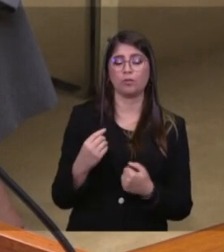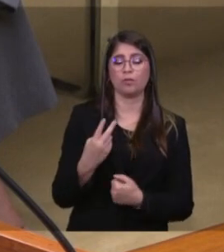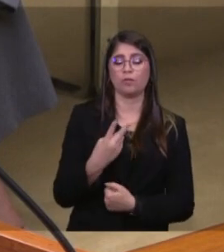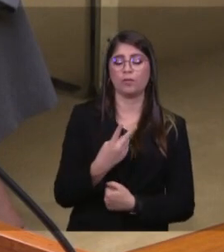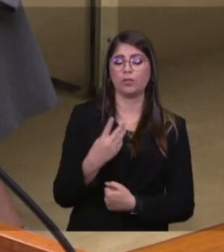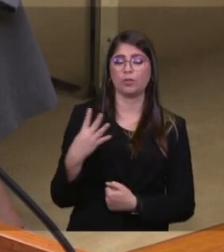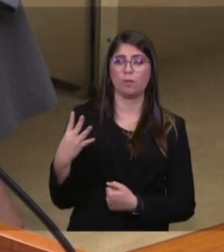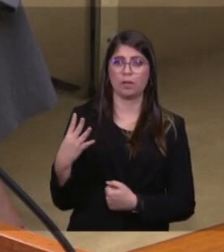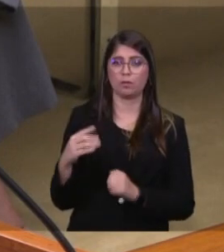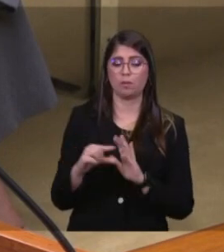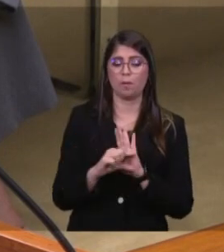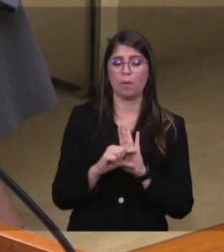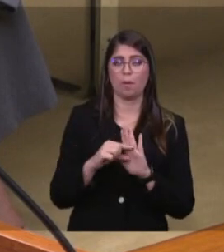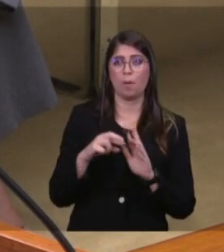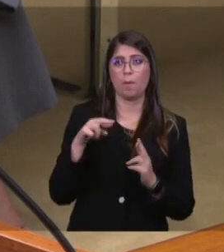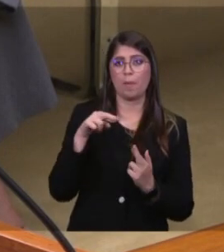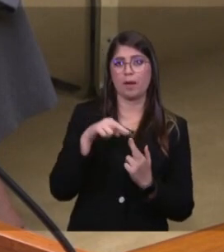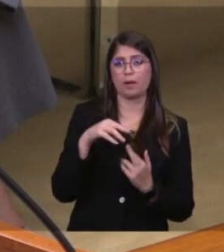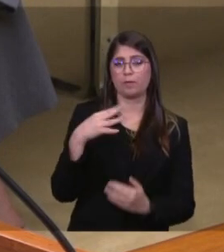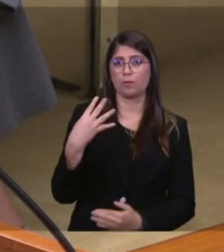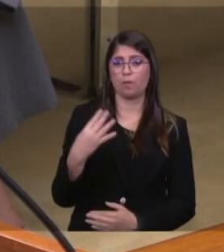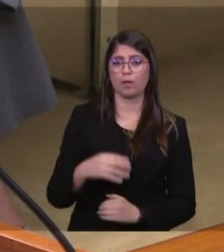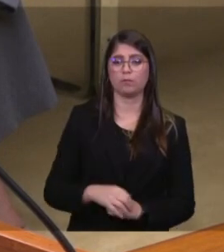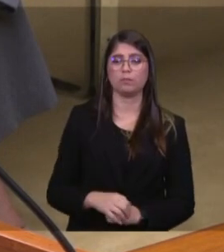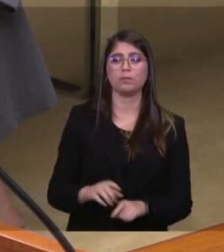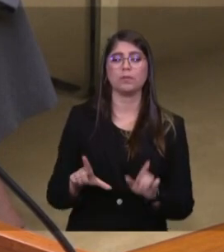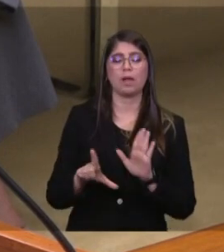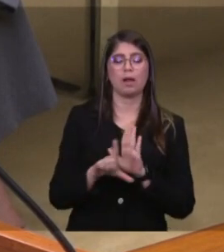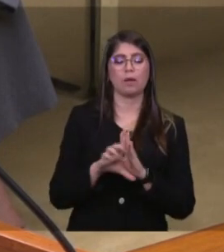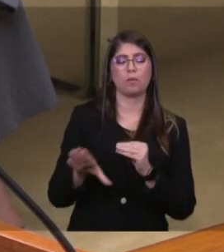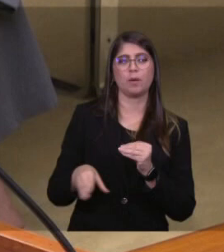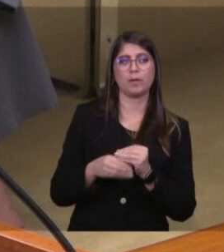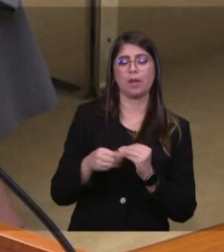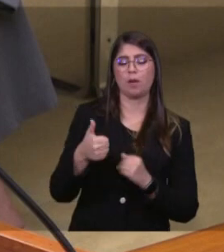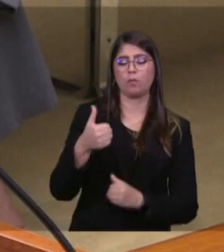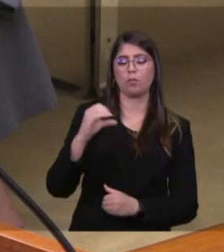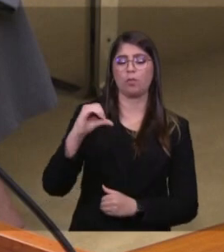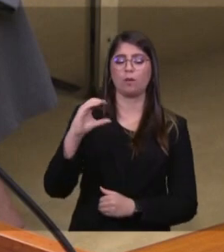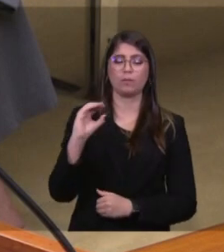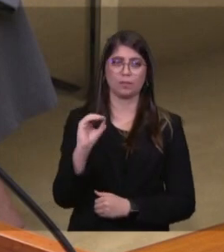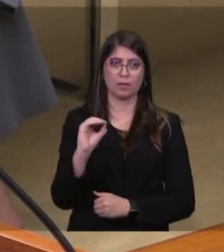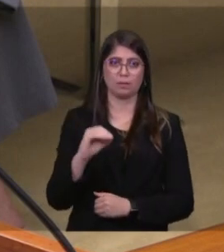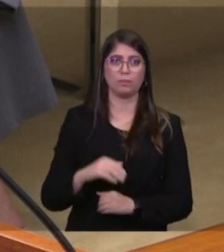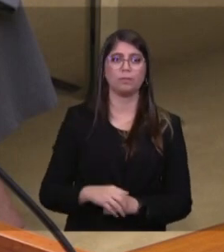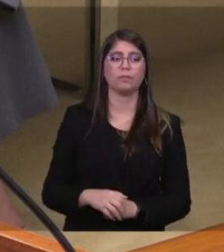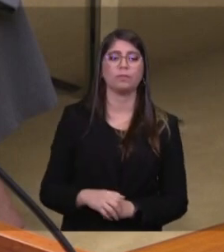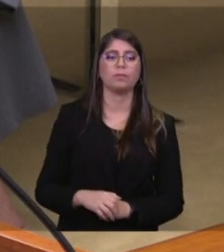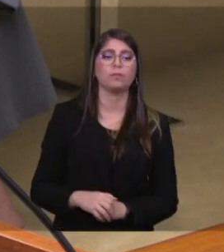4º, do artigo 3º da Lei Complementar 190 e do artigo